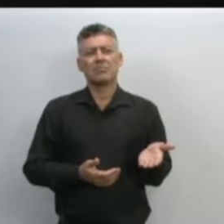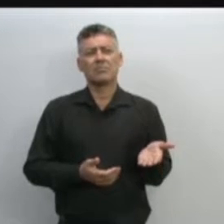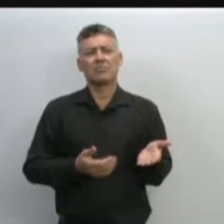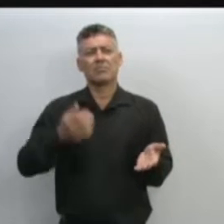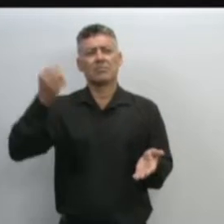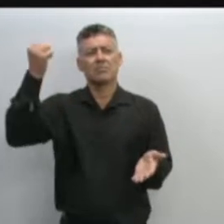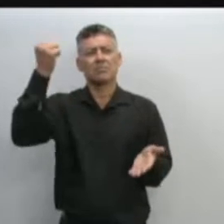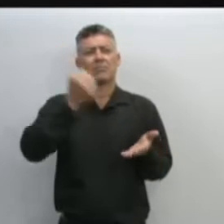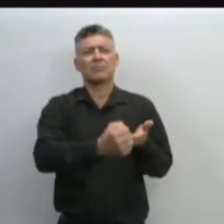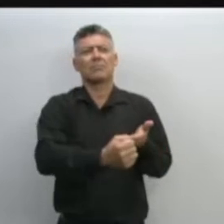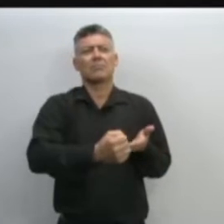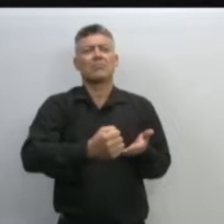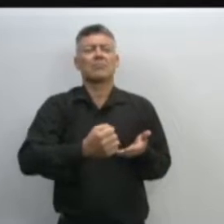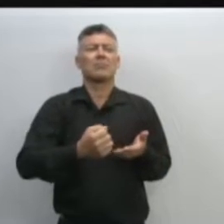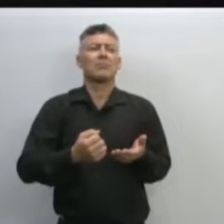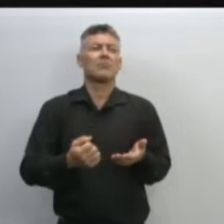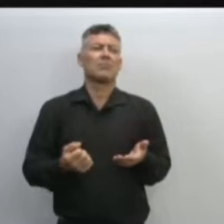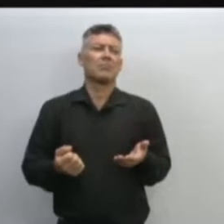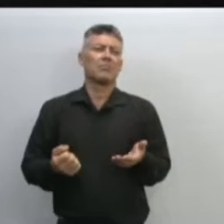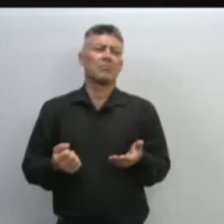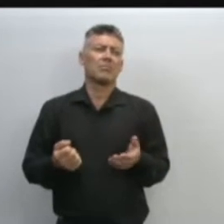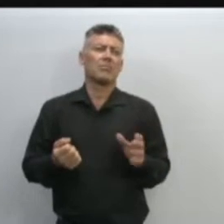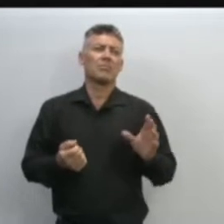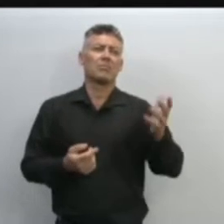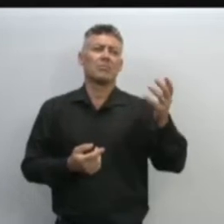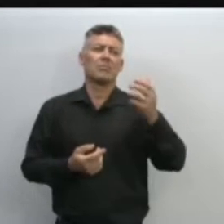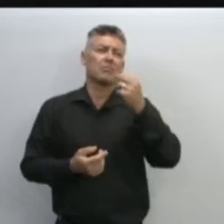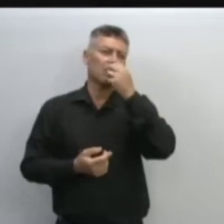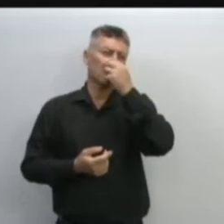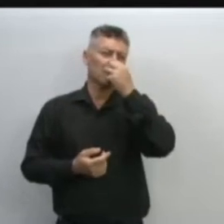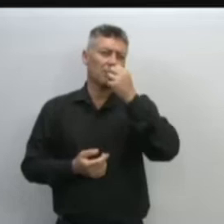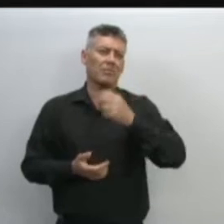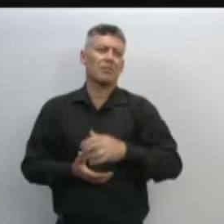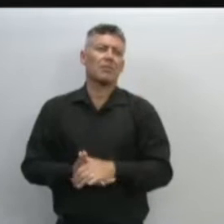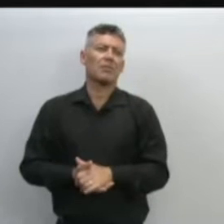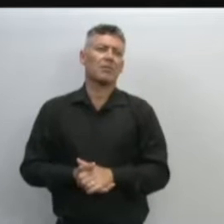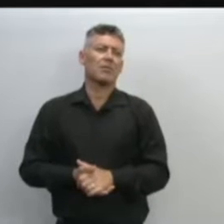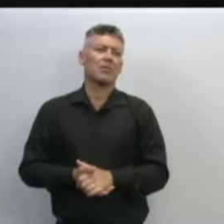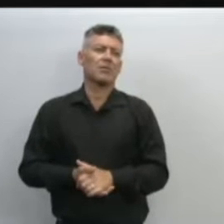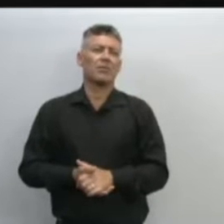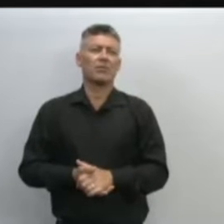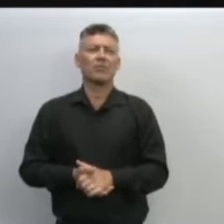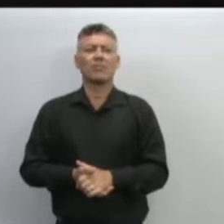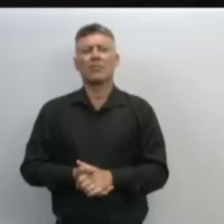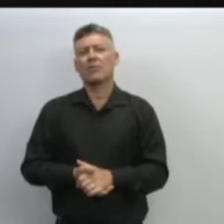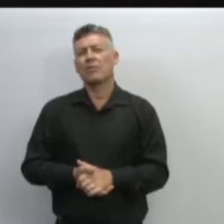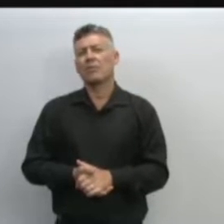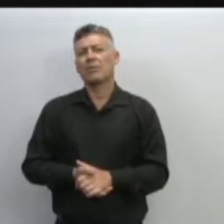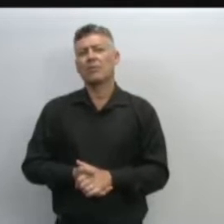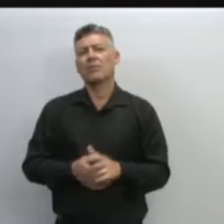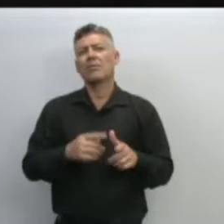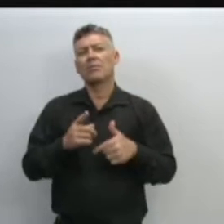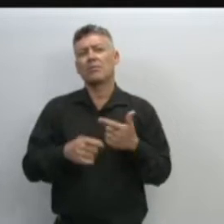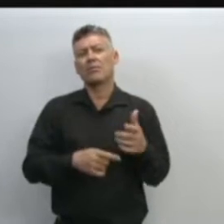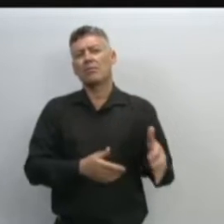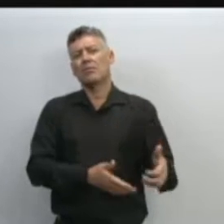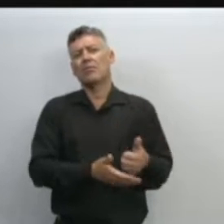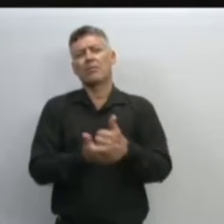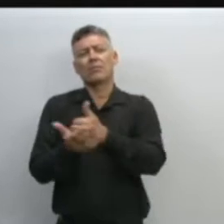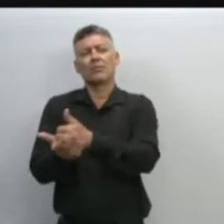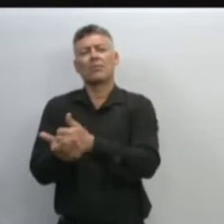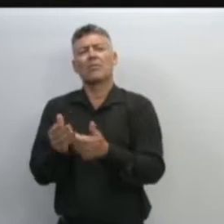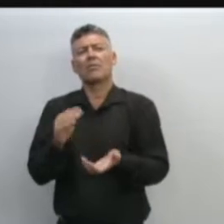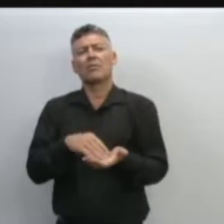crucificado, na verdade. E então, no outro dia, que eles foram recolher o animal. Então, é uma